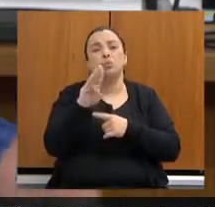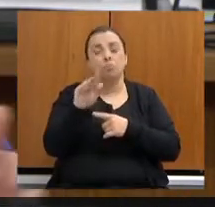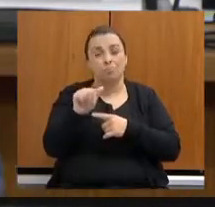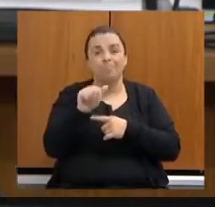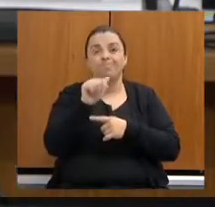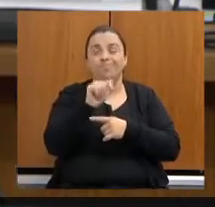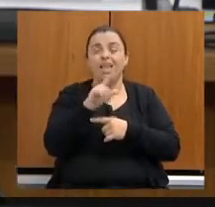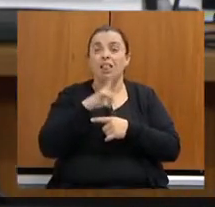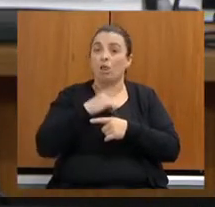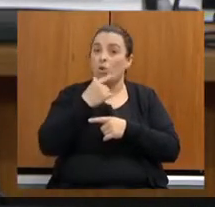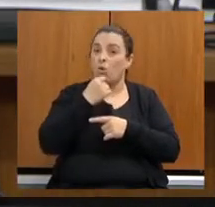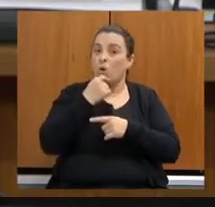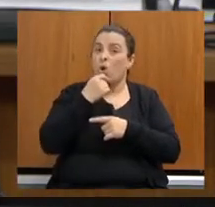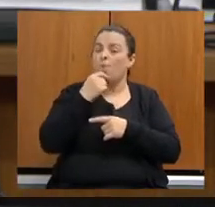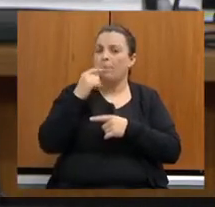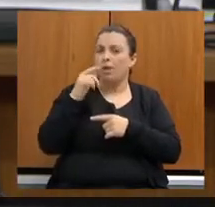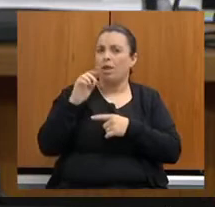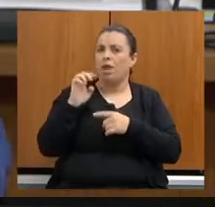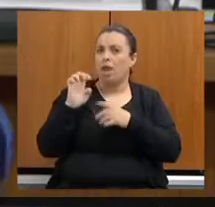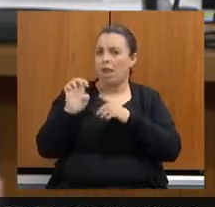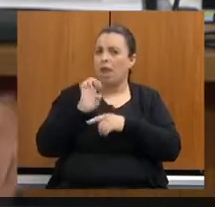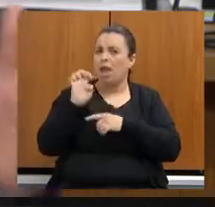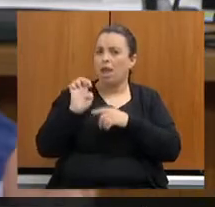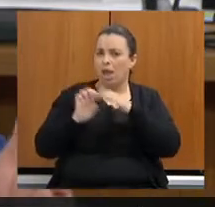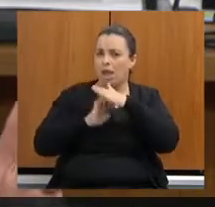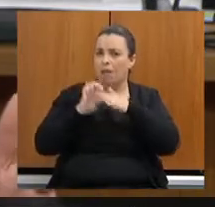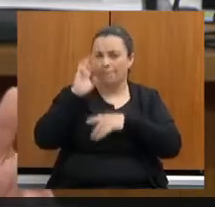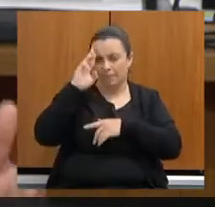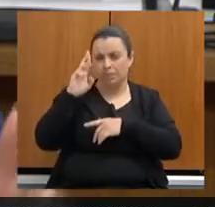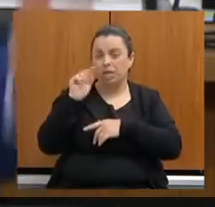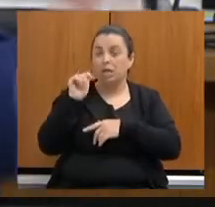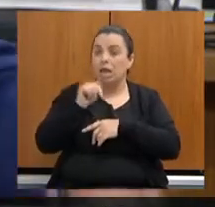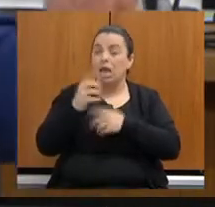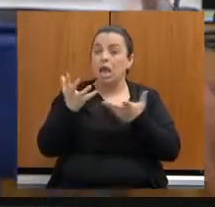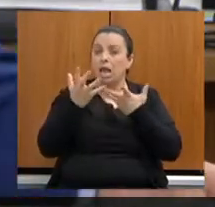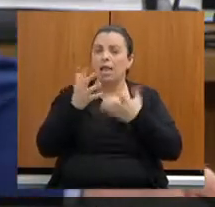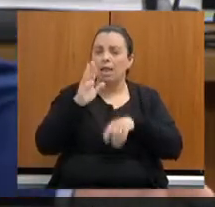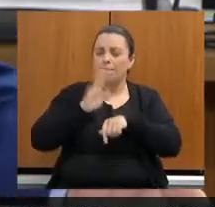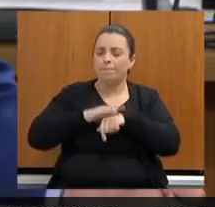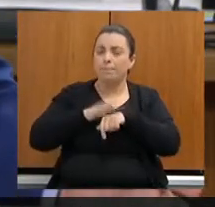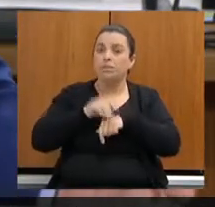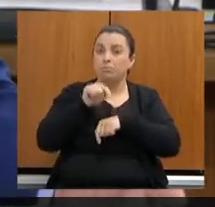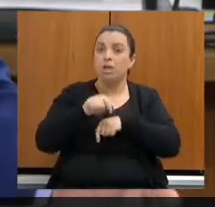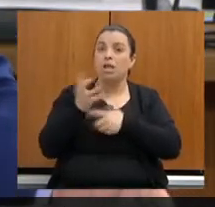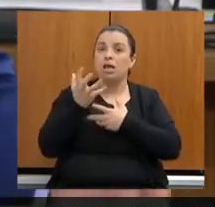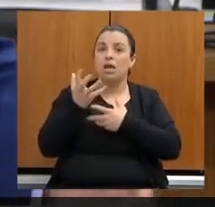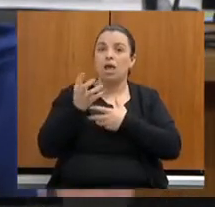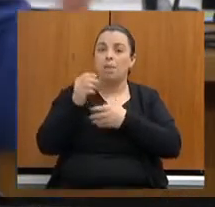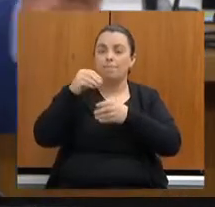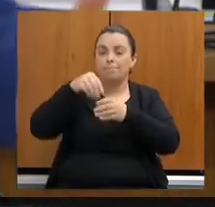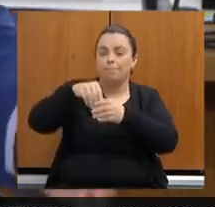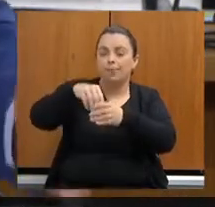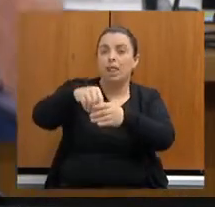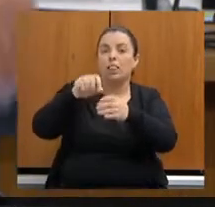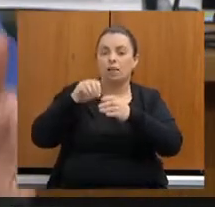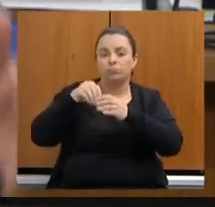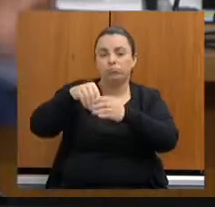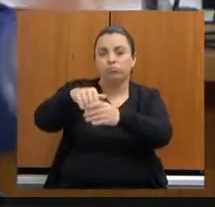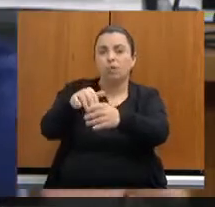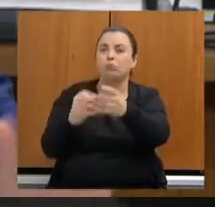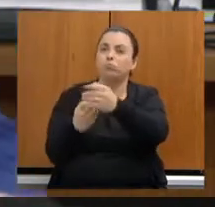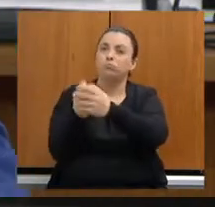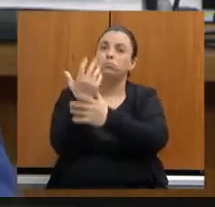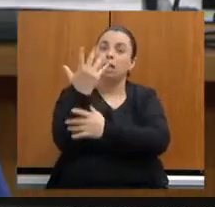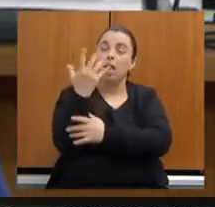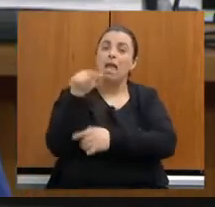falou na reunião e vossa excelência participou ele quer fazer ele quer plantar e ele dispõe de